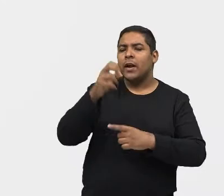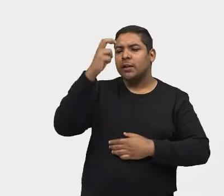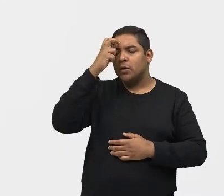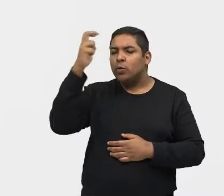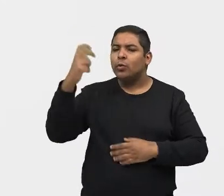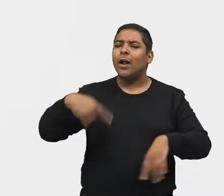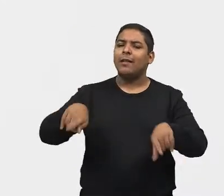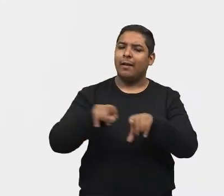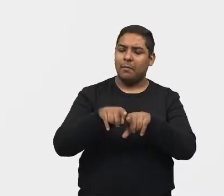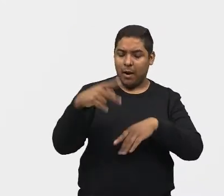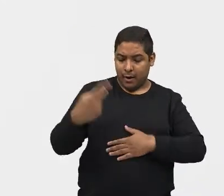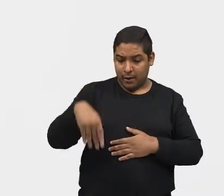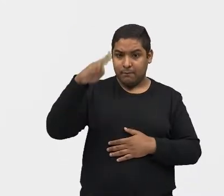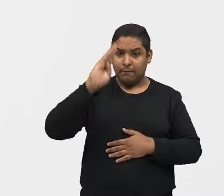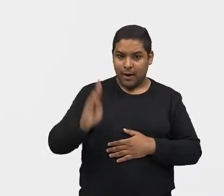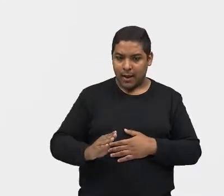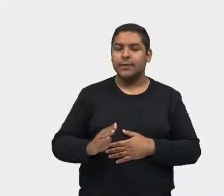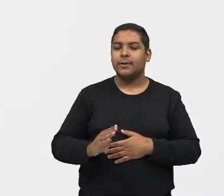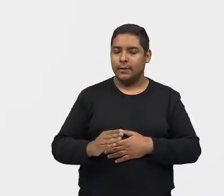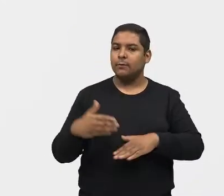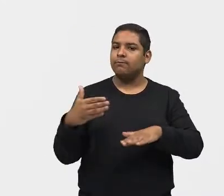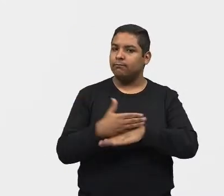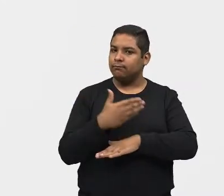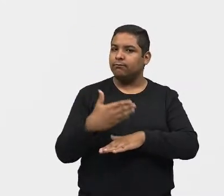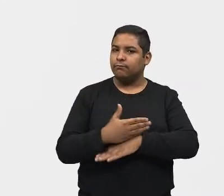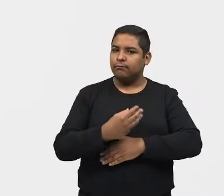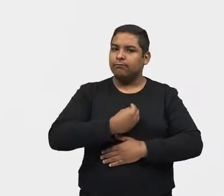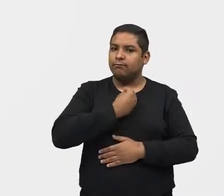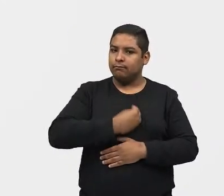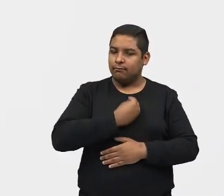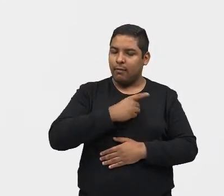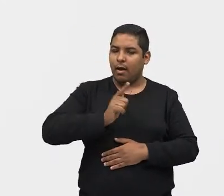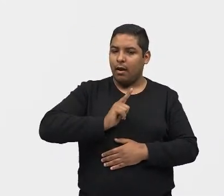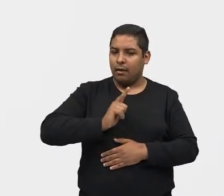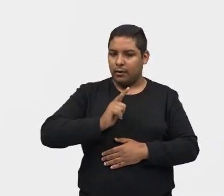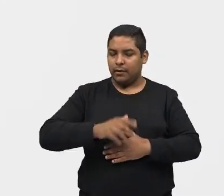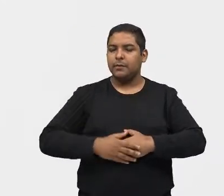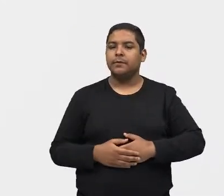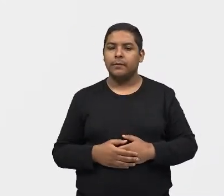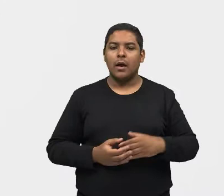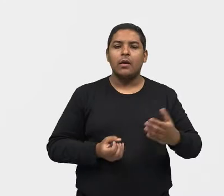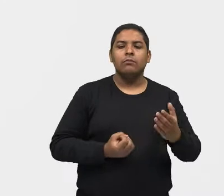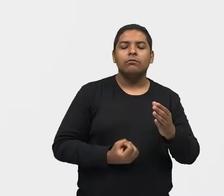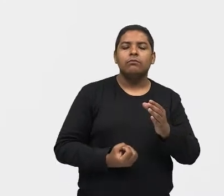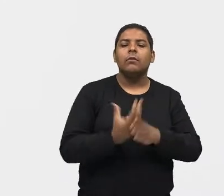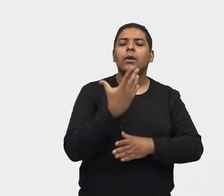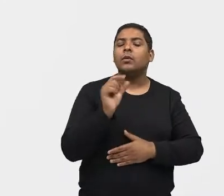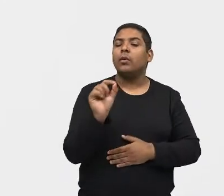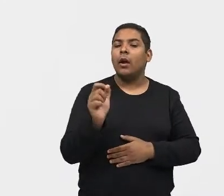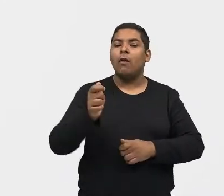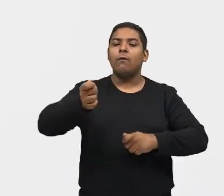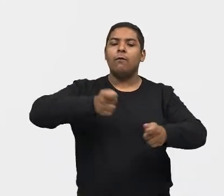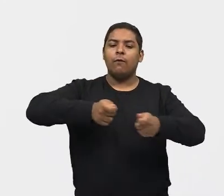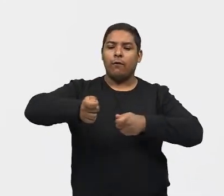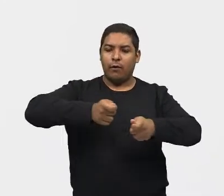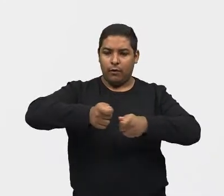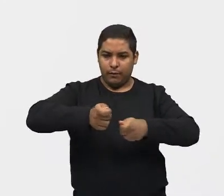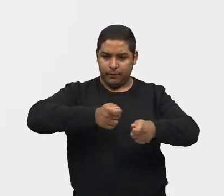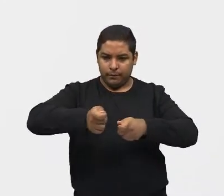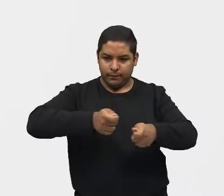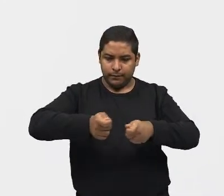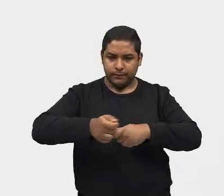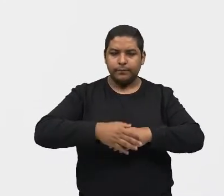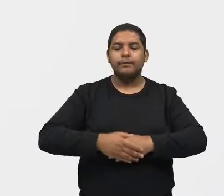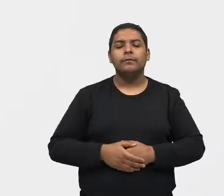culturais que nós temos aqui no Brasil muito presente, vem o quê? Cresce o quê? o forró, certo? E aí,